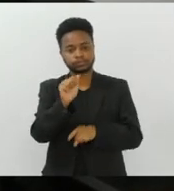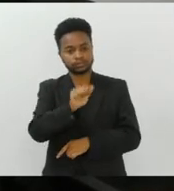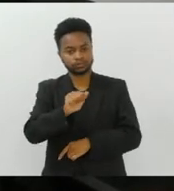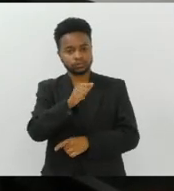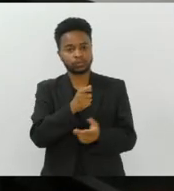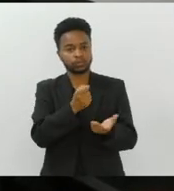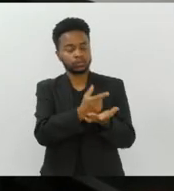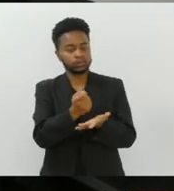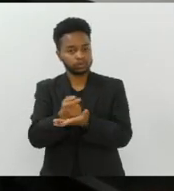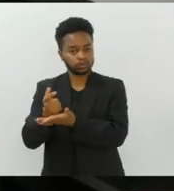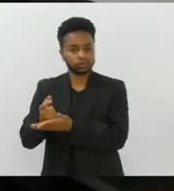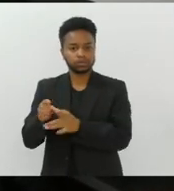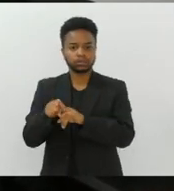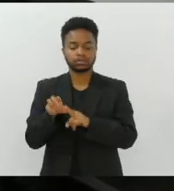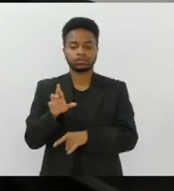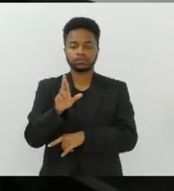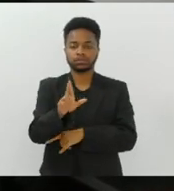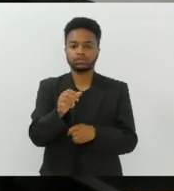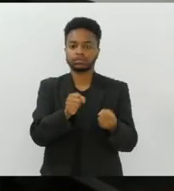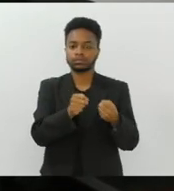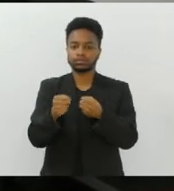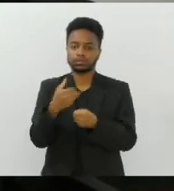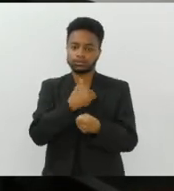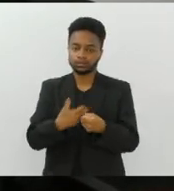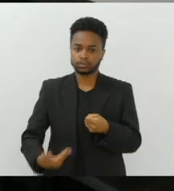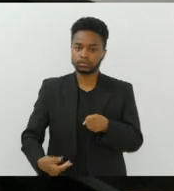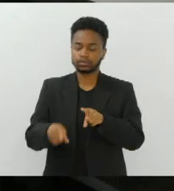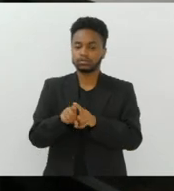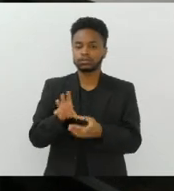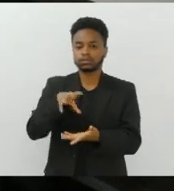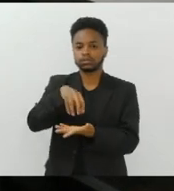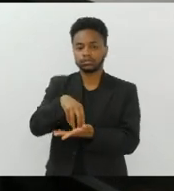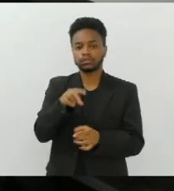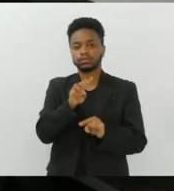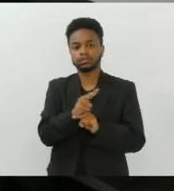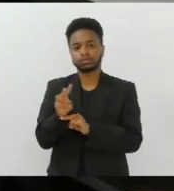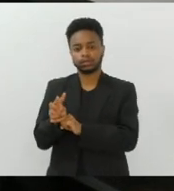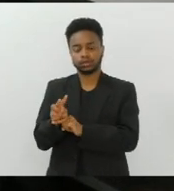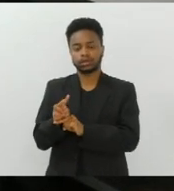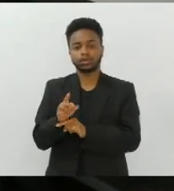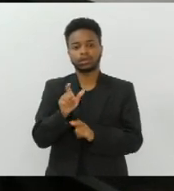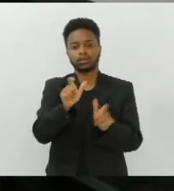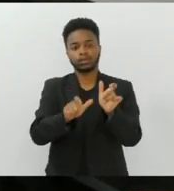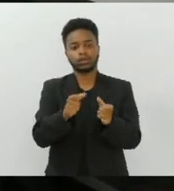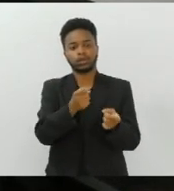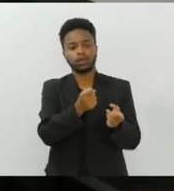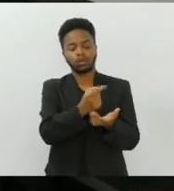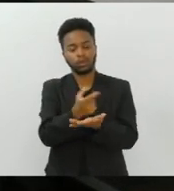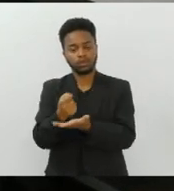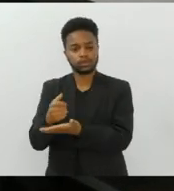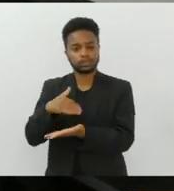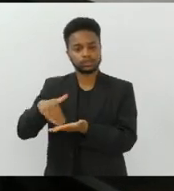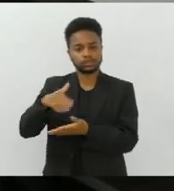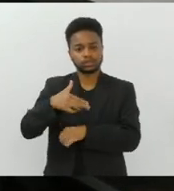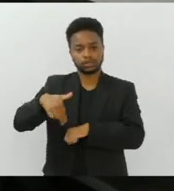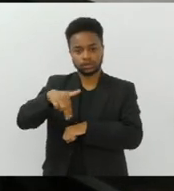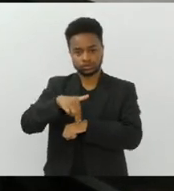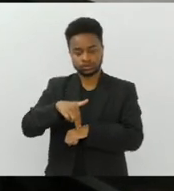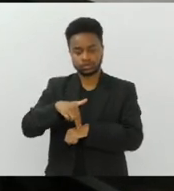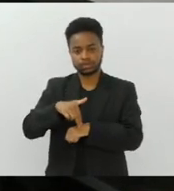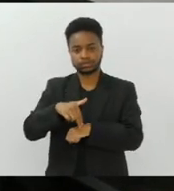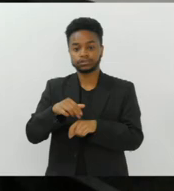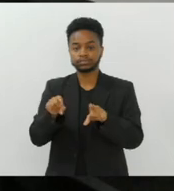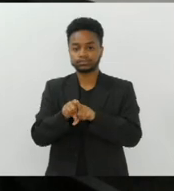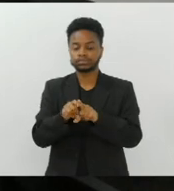consumidores, representantes do poder público, inclusive o próprio Departamento de Proteção e Defesa do Consumidor da Secretaria Nacional do Consumidor,